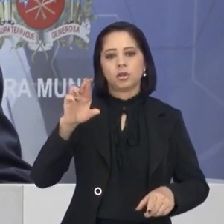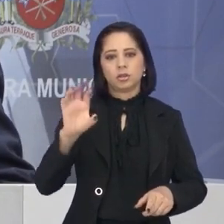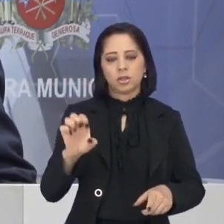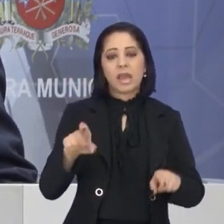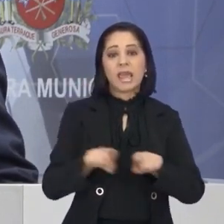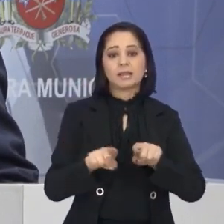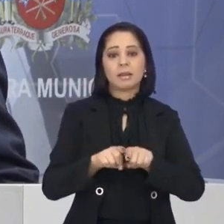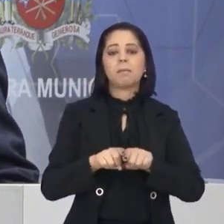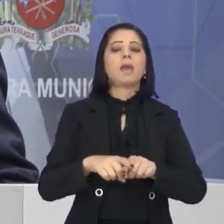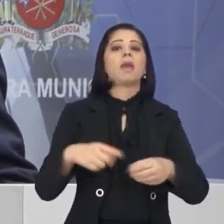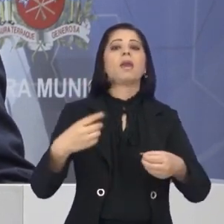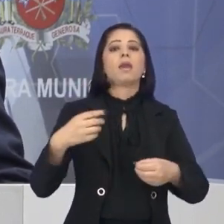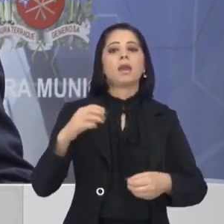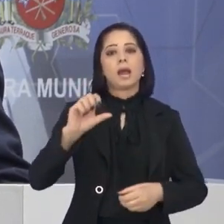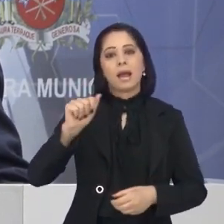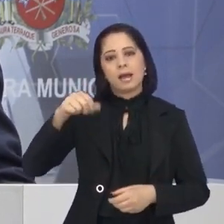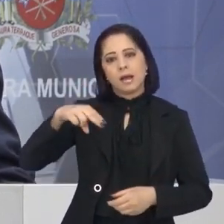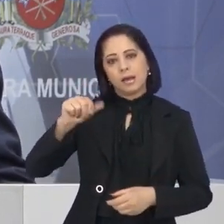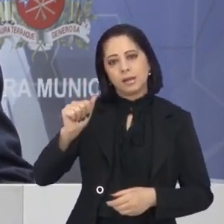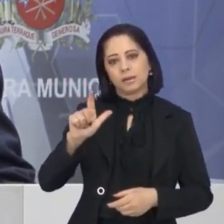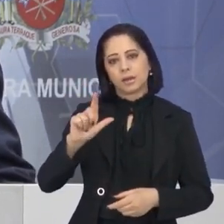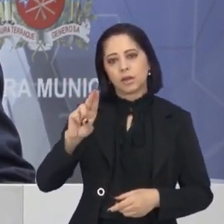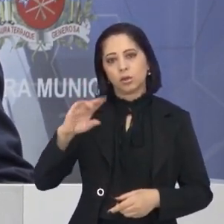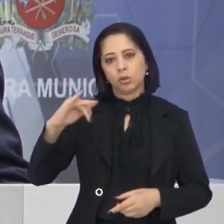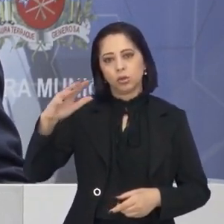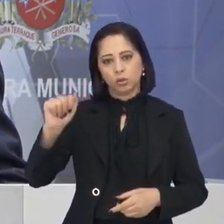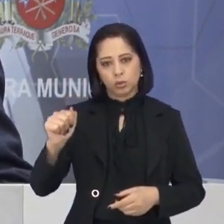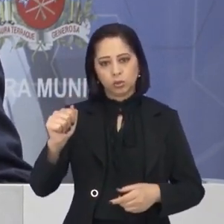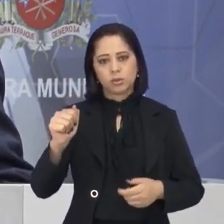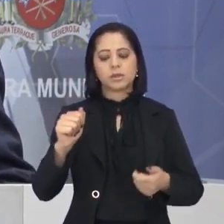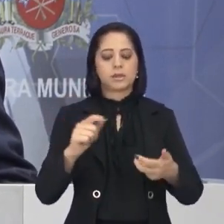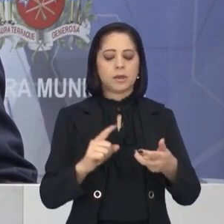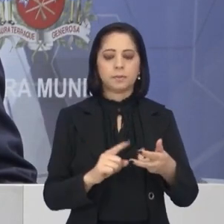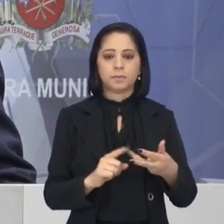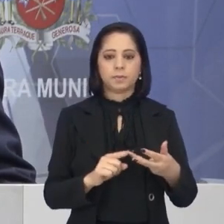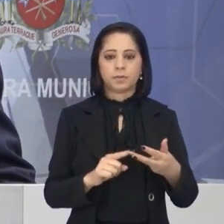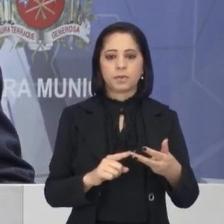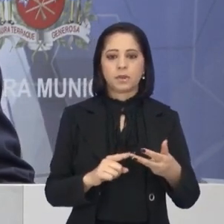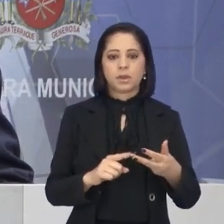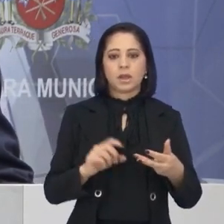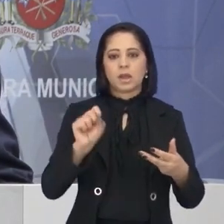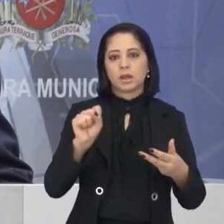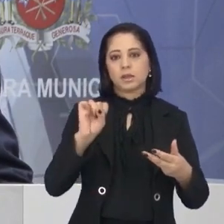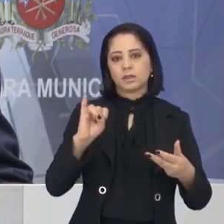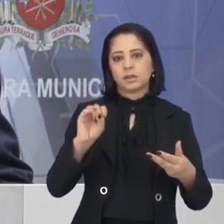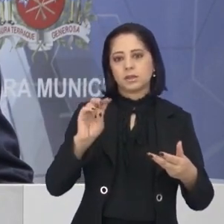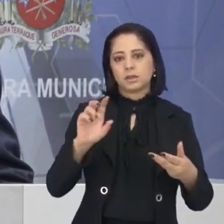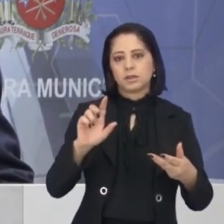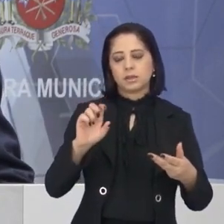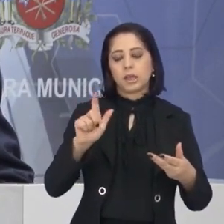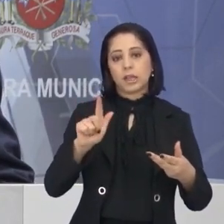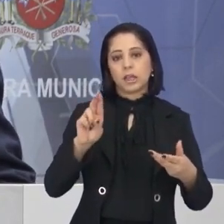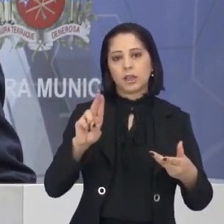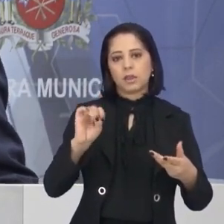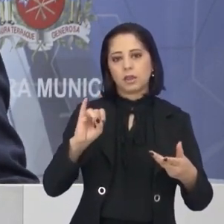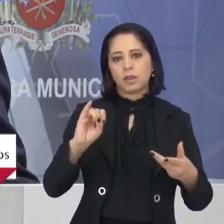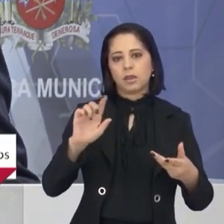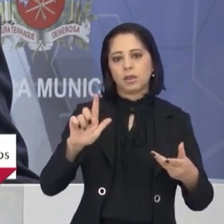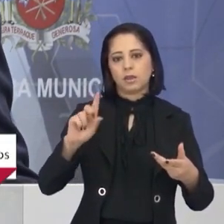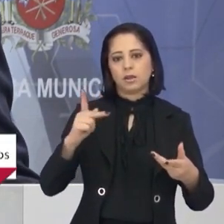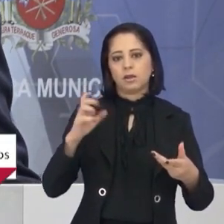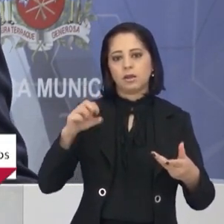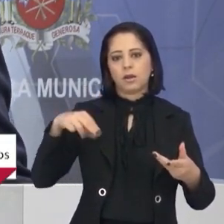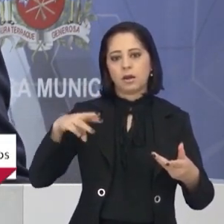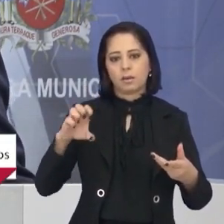Paraitinga Ana Lúcia bilard cerle e de Silveiras Guilherme Carvalho da